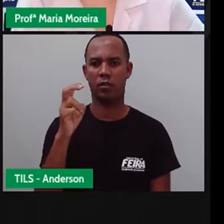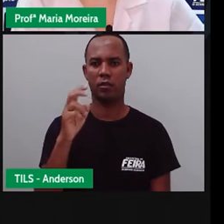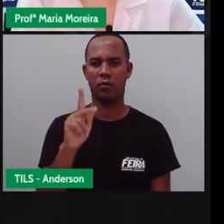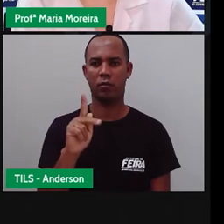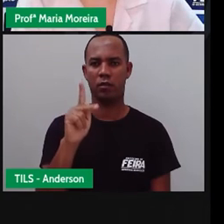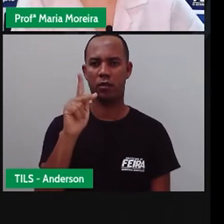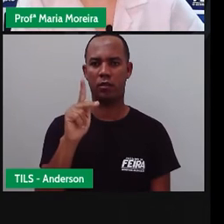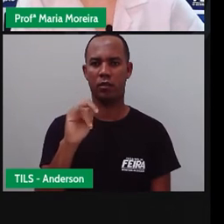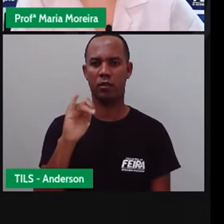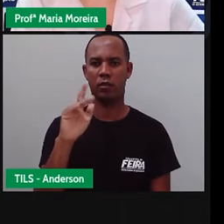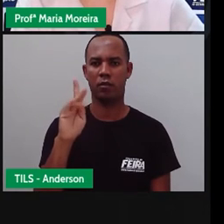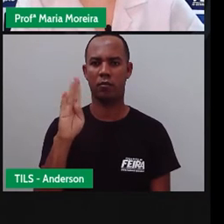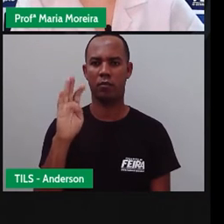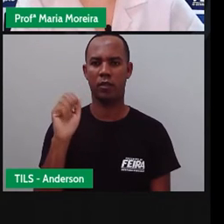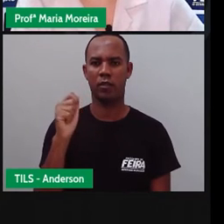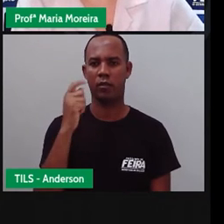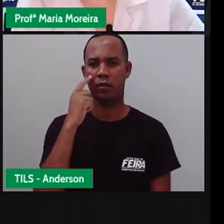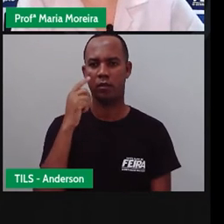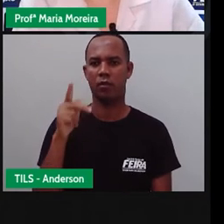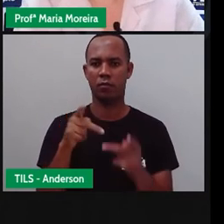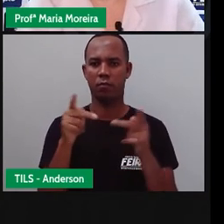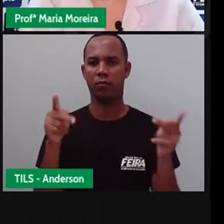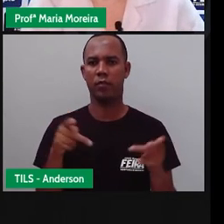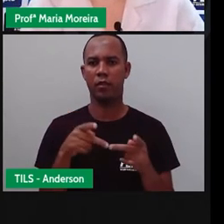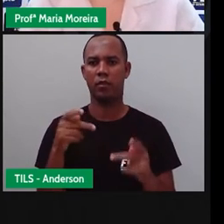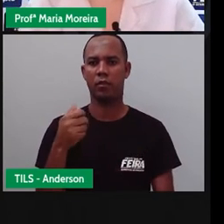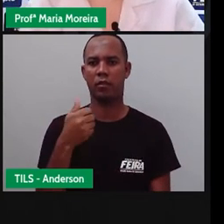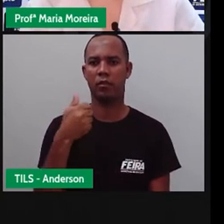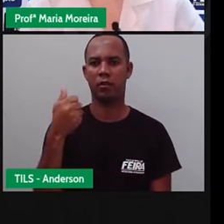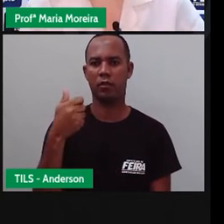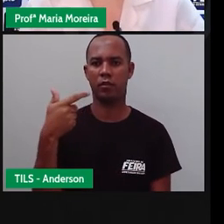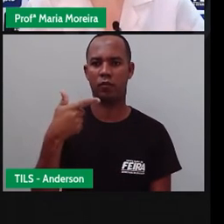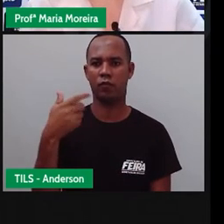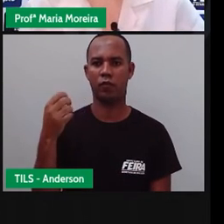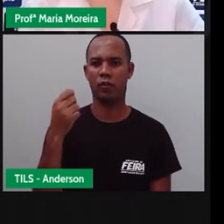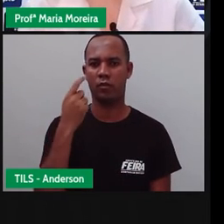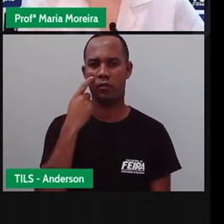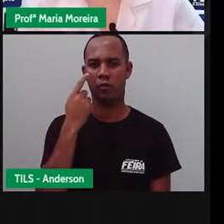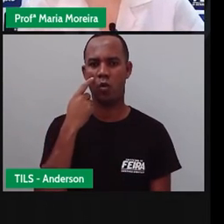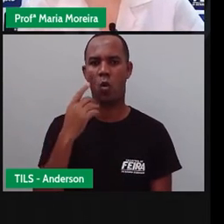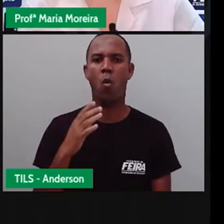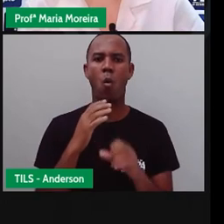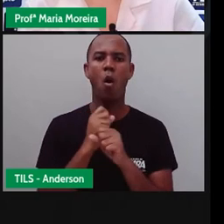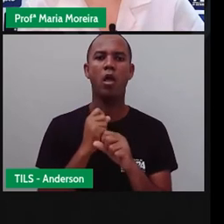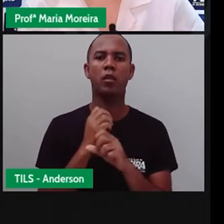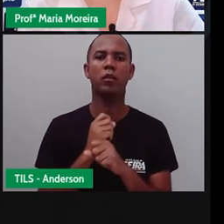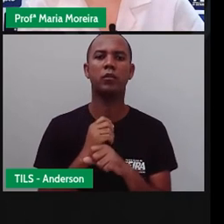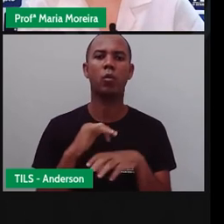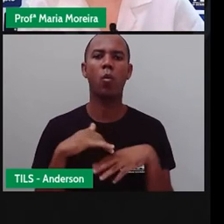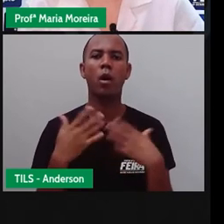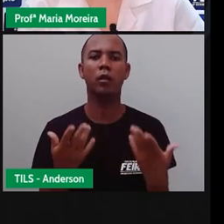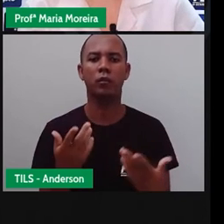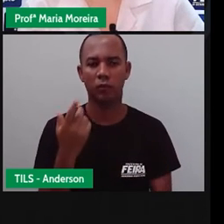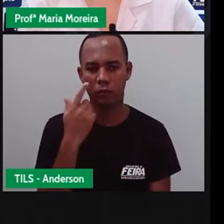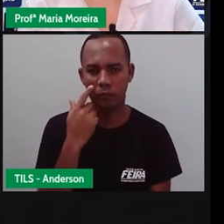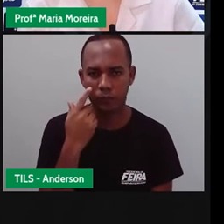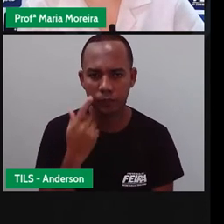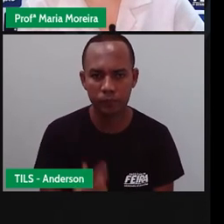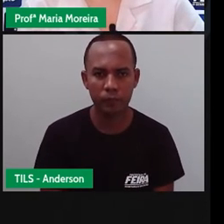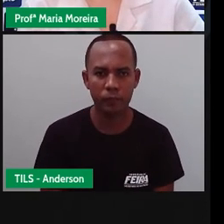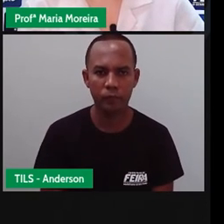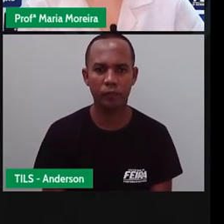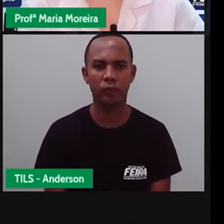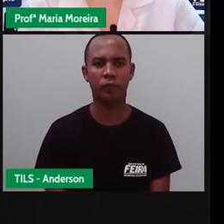foram feitos passa o cálculo e responda vamos ver é o primeiro 140 a cor